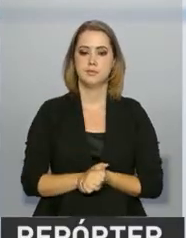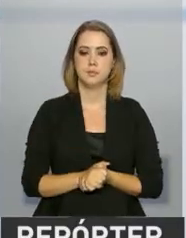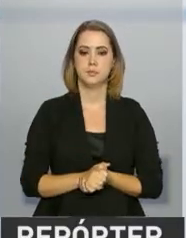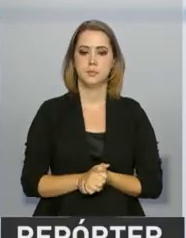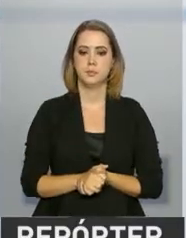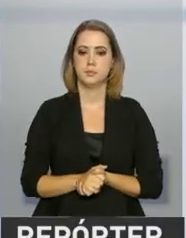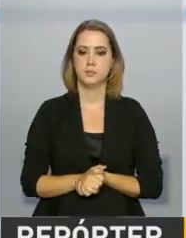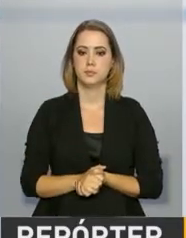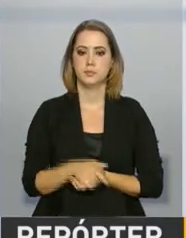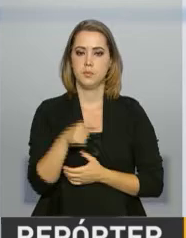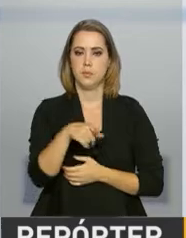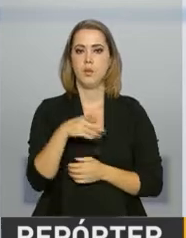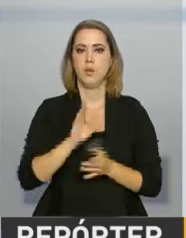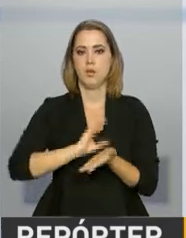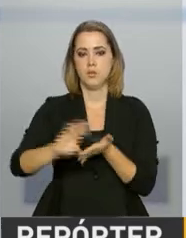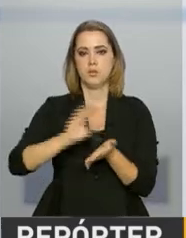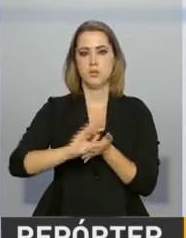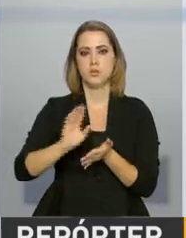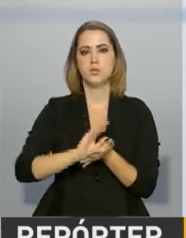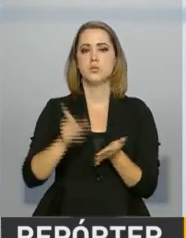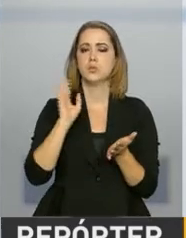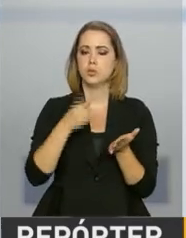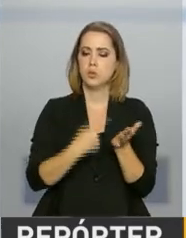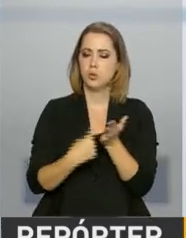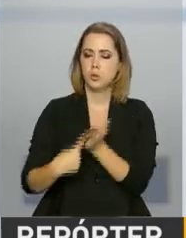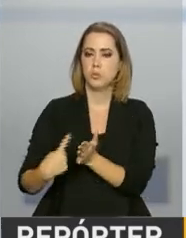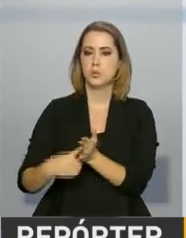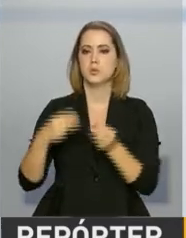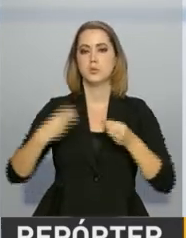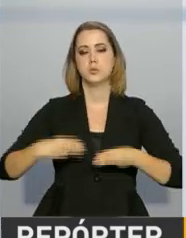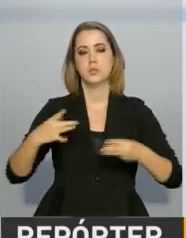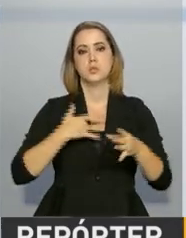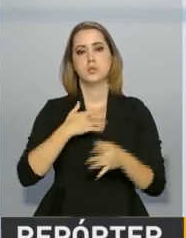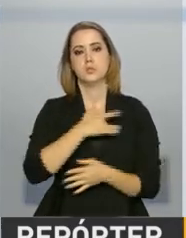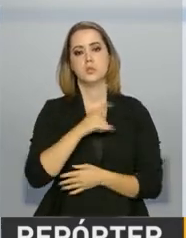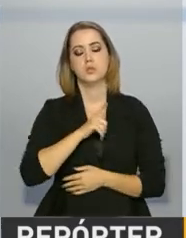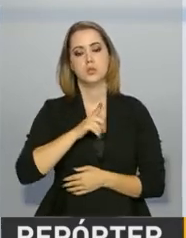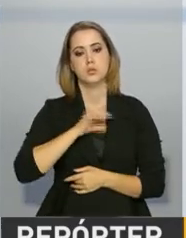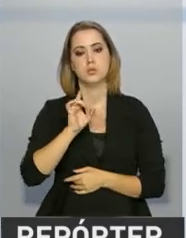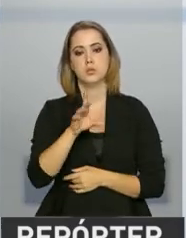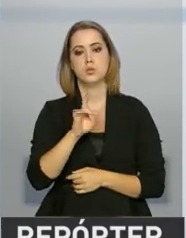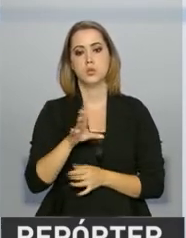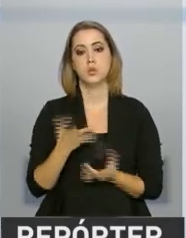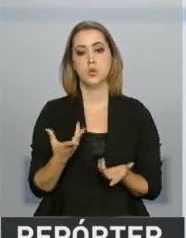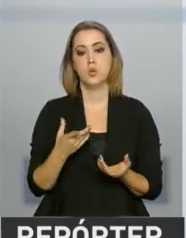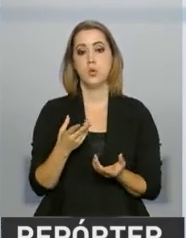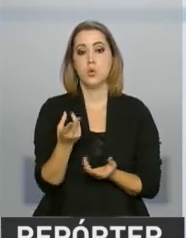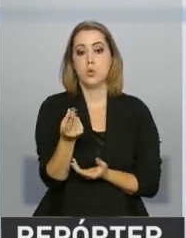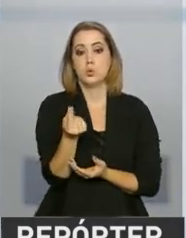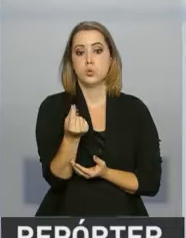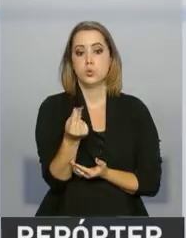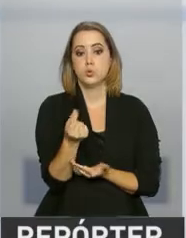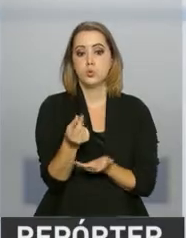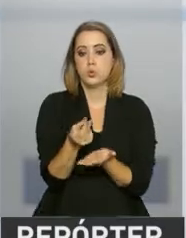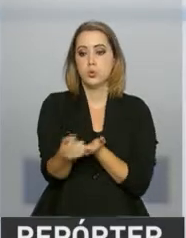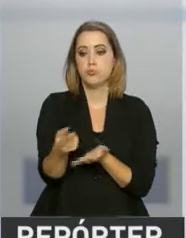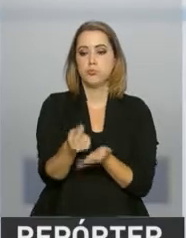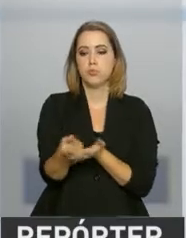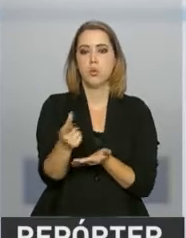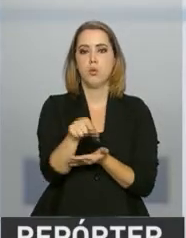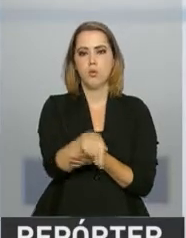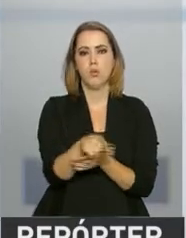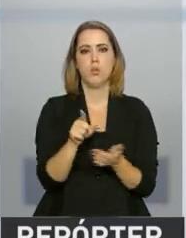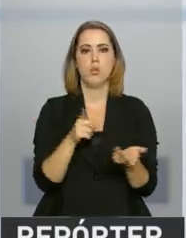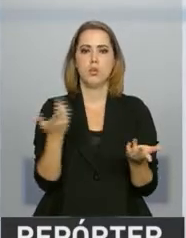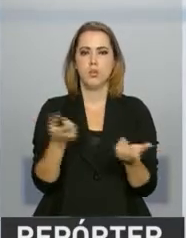que o cumprimento o compromisso que o ministério tem evidentemente as obras que temos recursos se dão essa austeridade